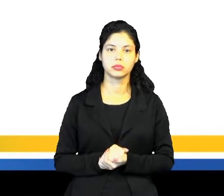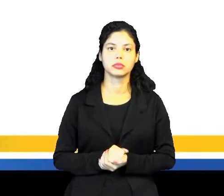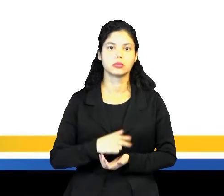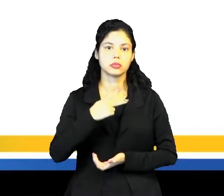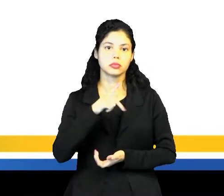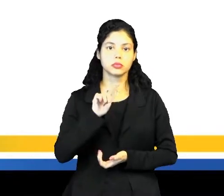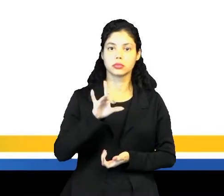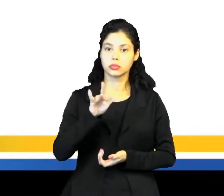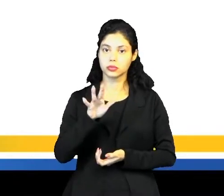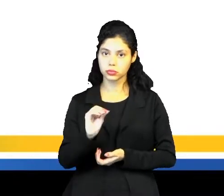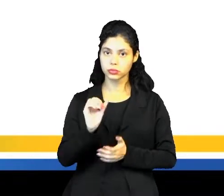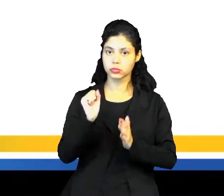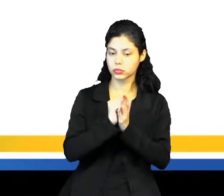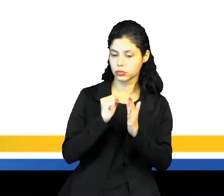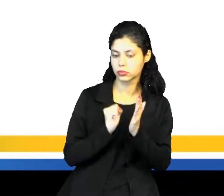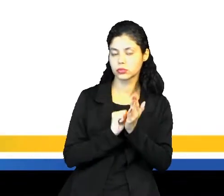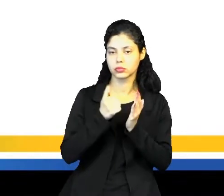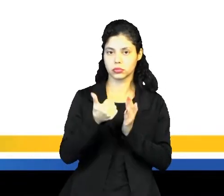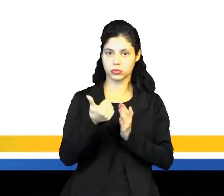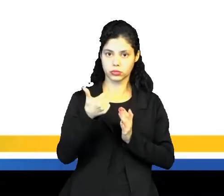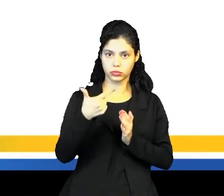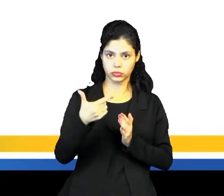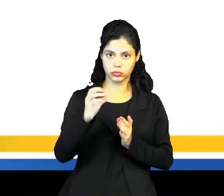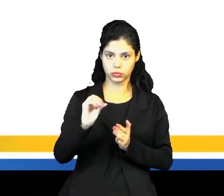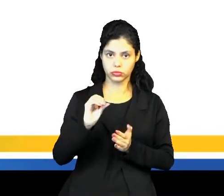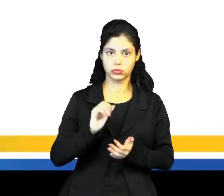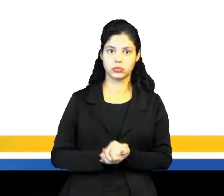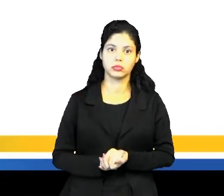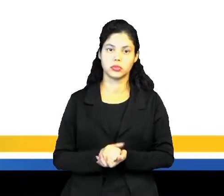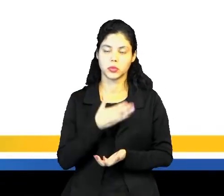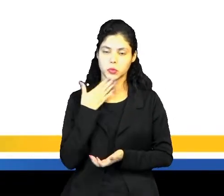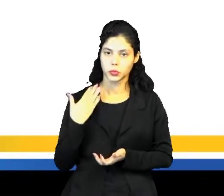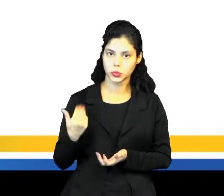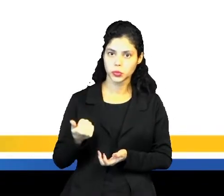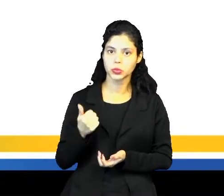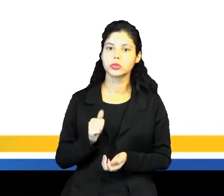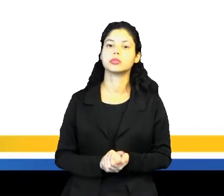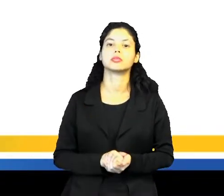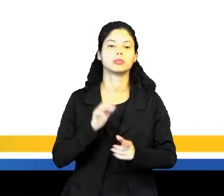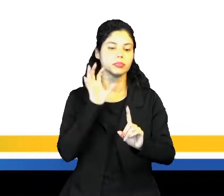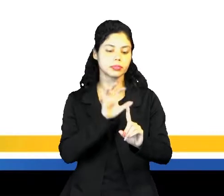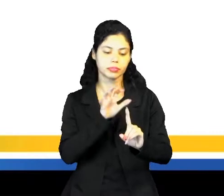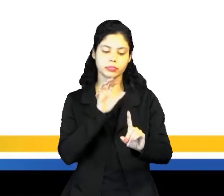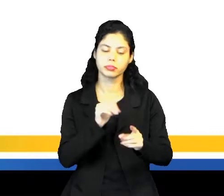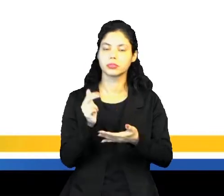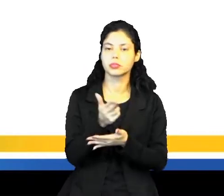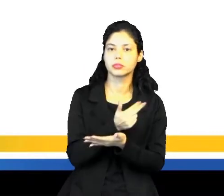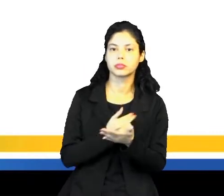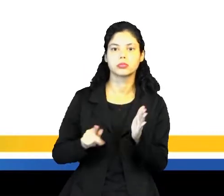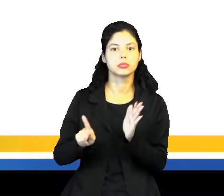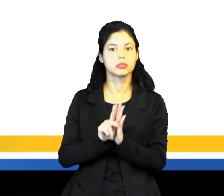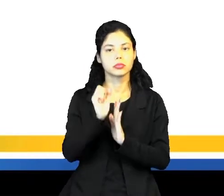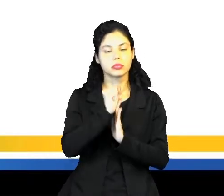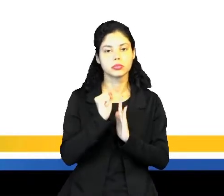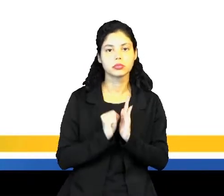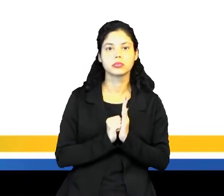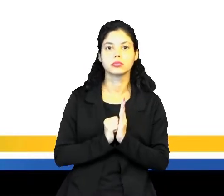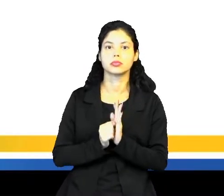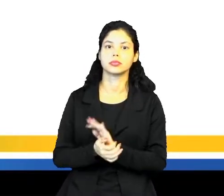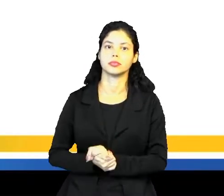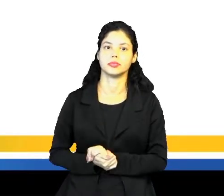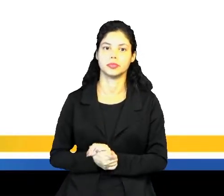poeta chileno, né, do século XX, considerado um dos melhores, né, e mais influentes artistas do seu século, né, da sua